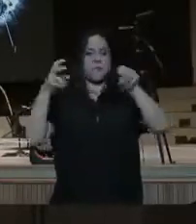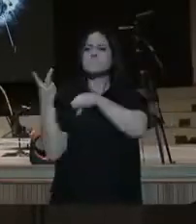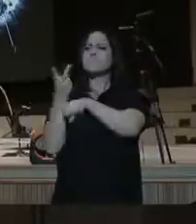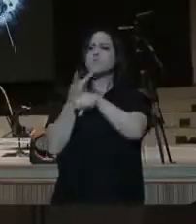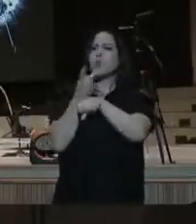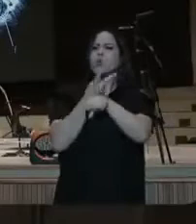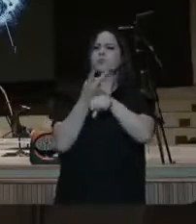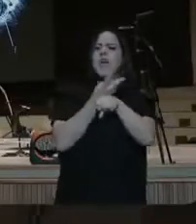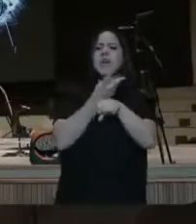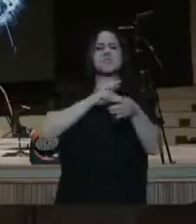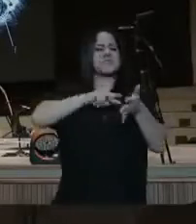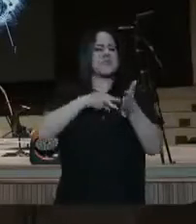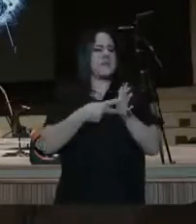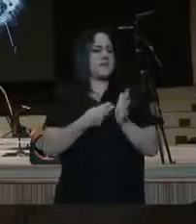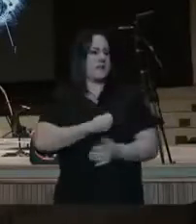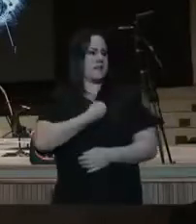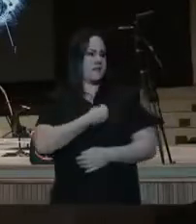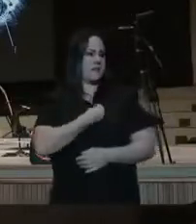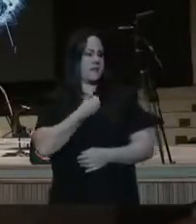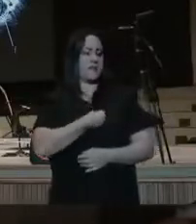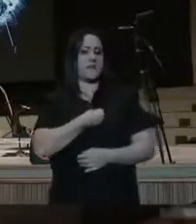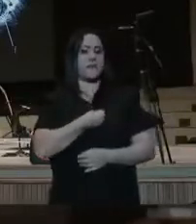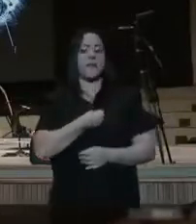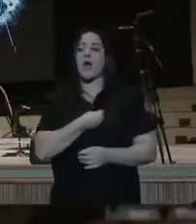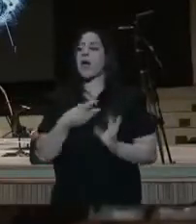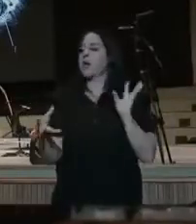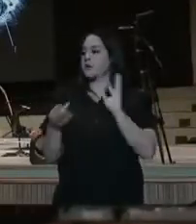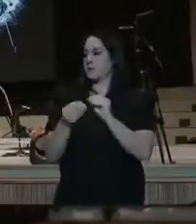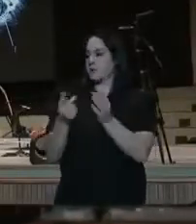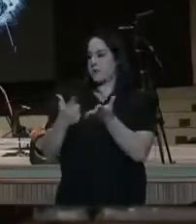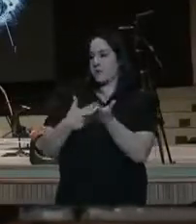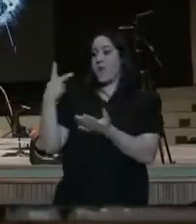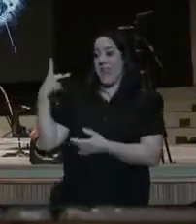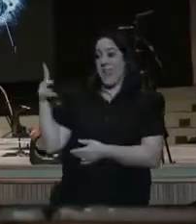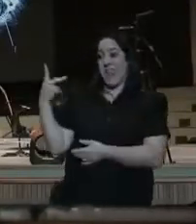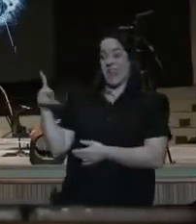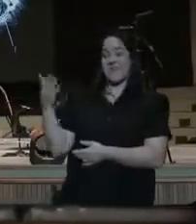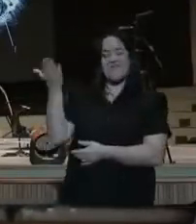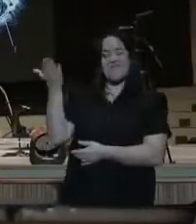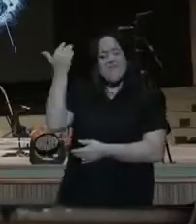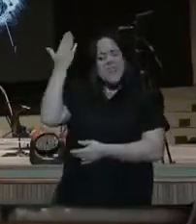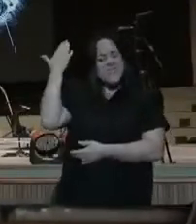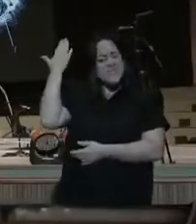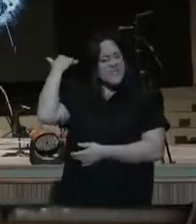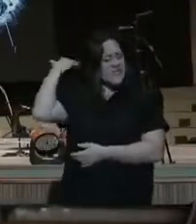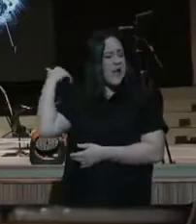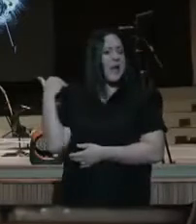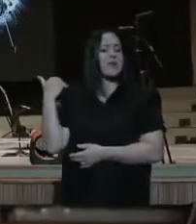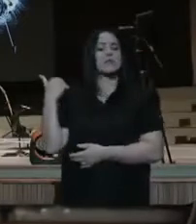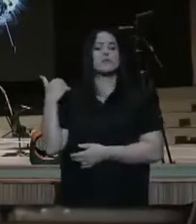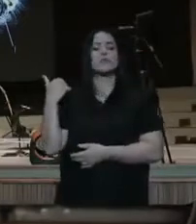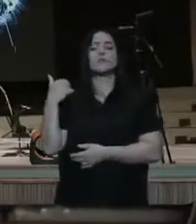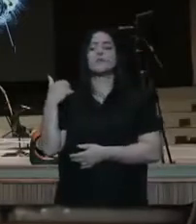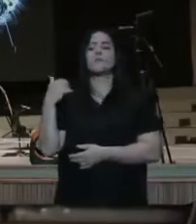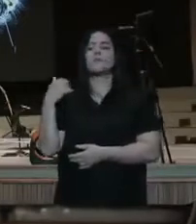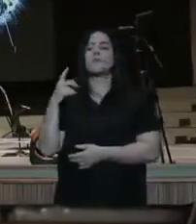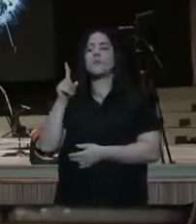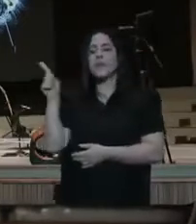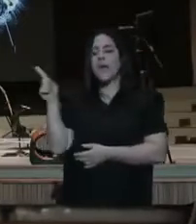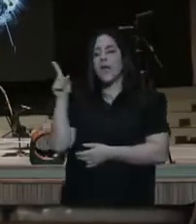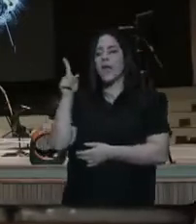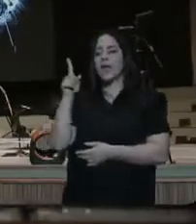e o resumo do livro dele ele que foi que passou por campo de refugiado e da raul em auschwitz birkenau